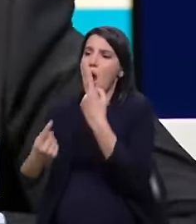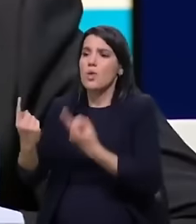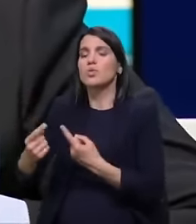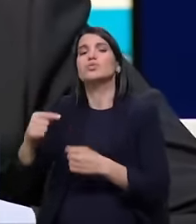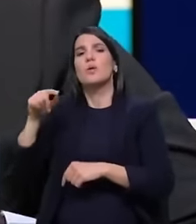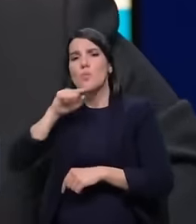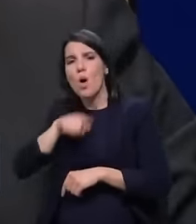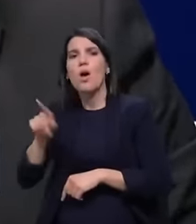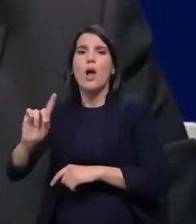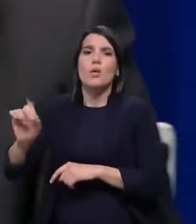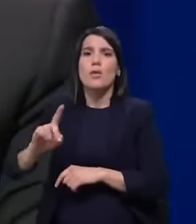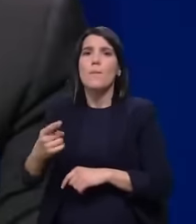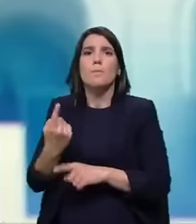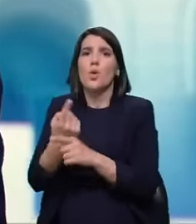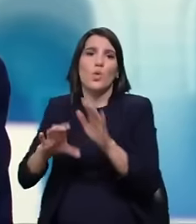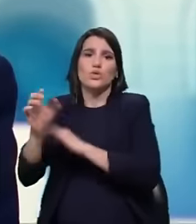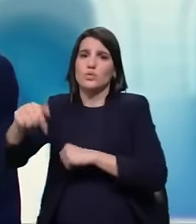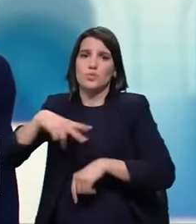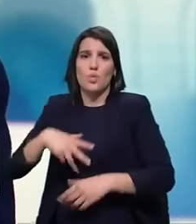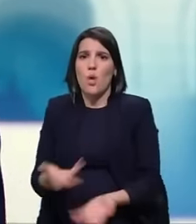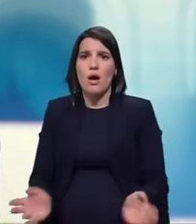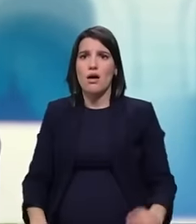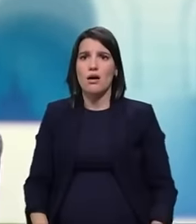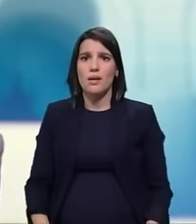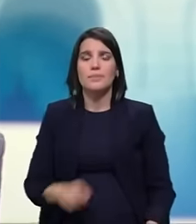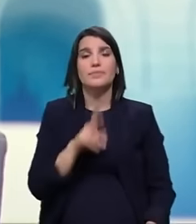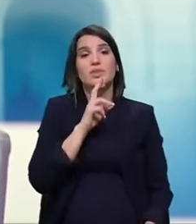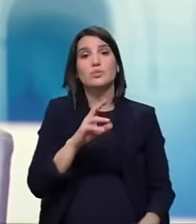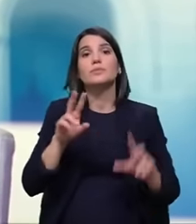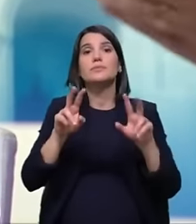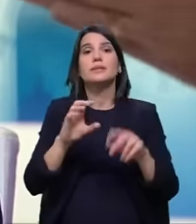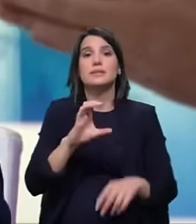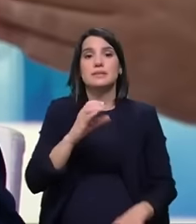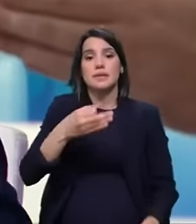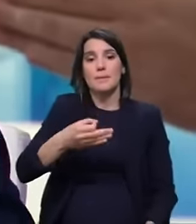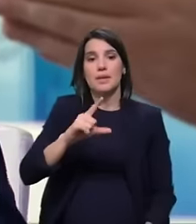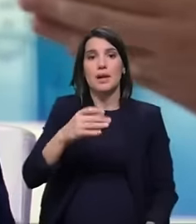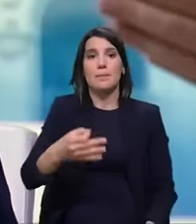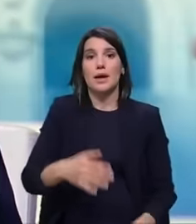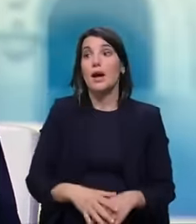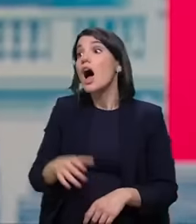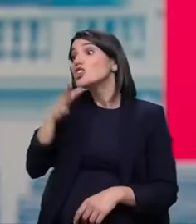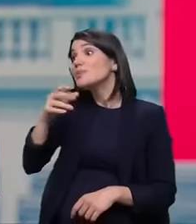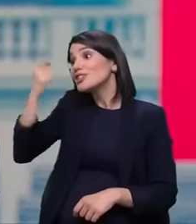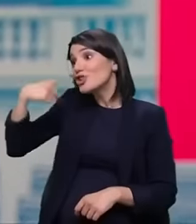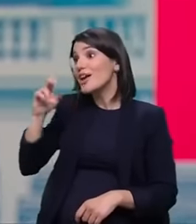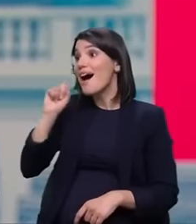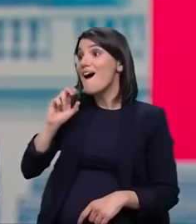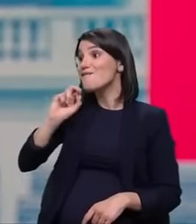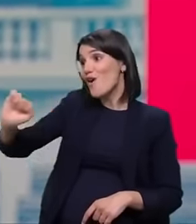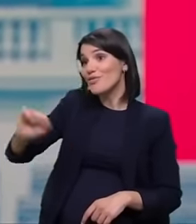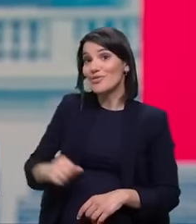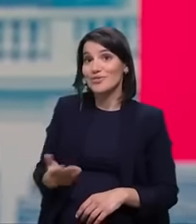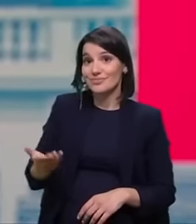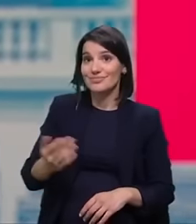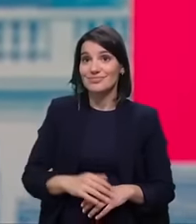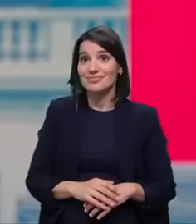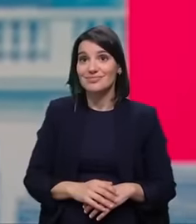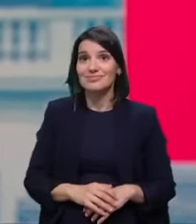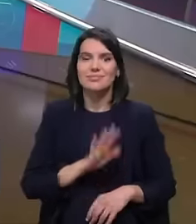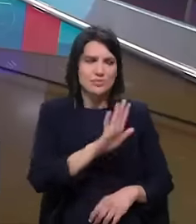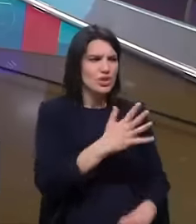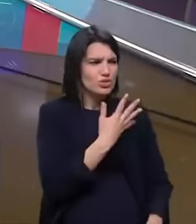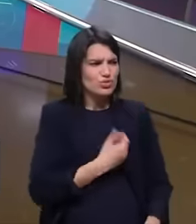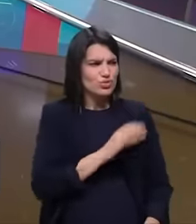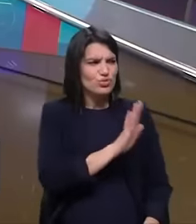para cá e não temos condições para os integrar. Maria da Mortágua, responder à questão da Cplp, por favor, para avançarmos para o... Ou da avó, podia esclarecer a história da avó. O Dr. Ventura falou há pouco... Já lá vou, não se